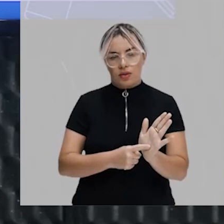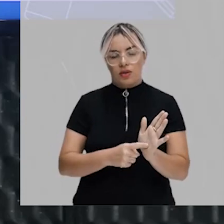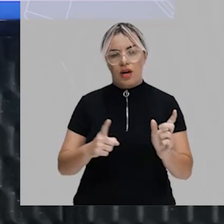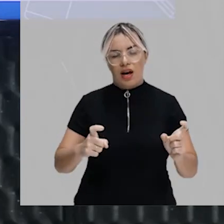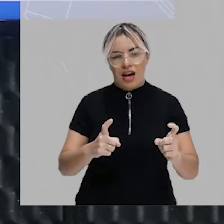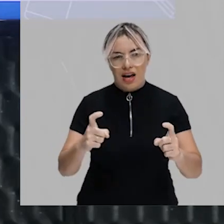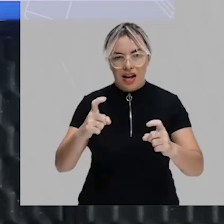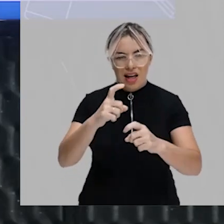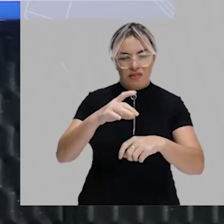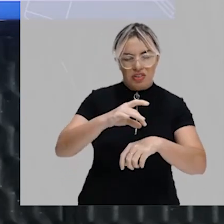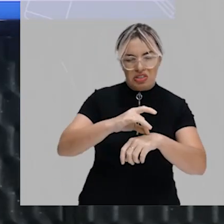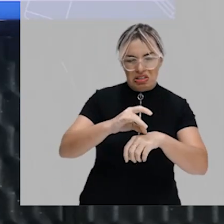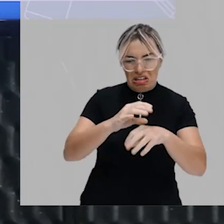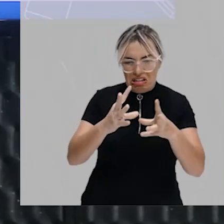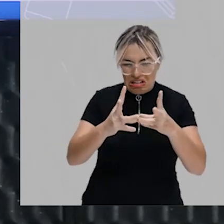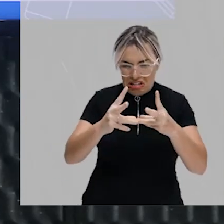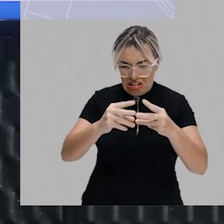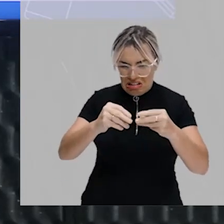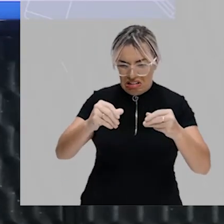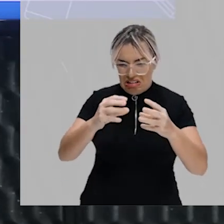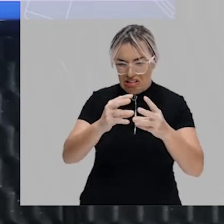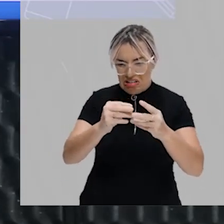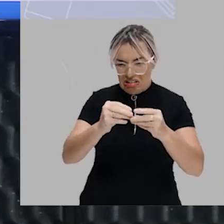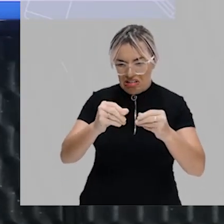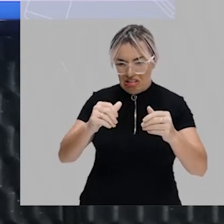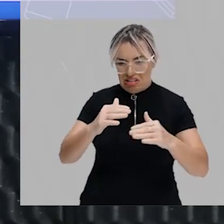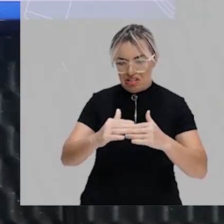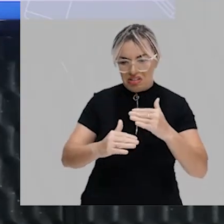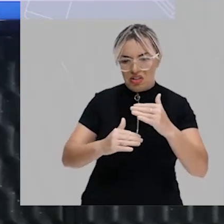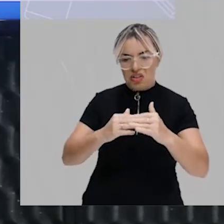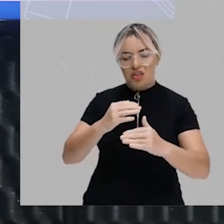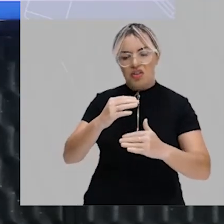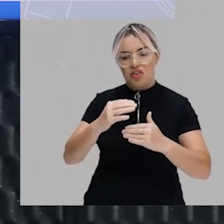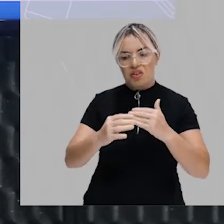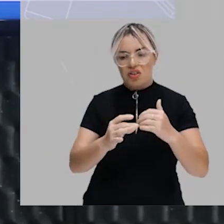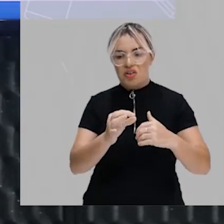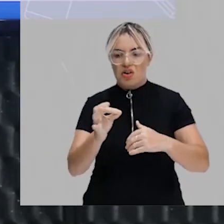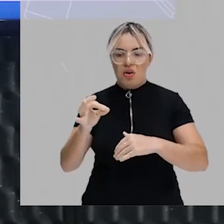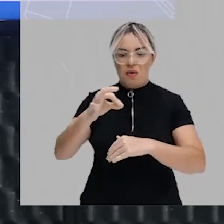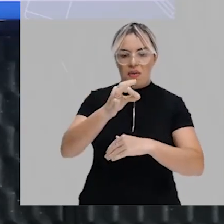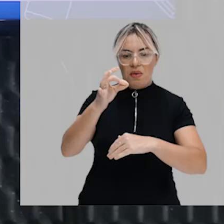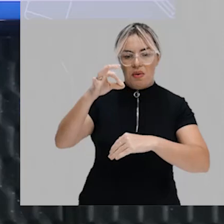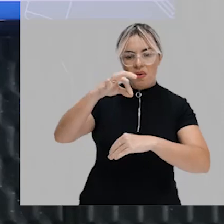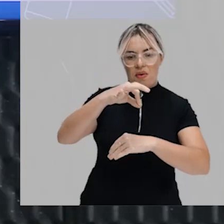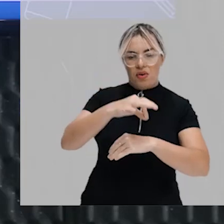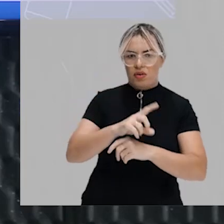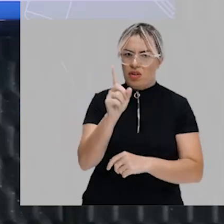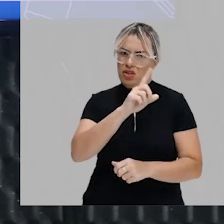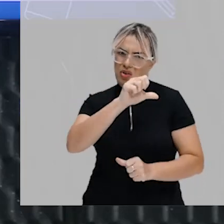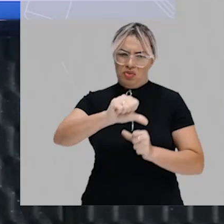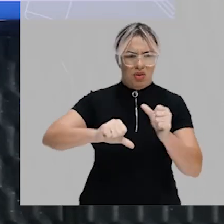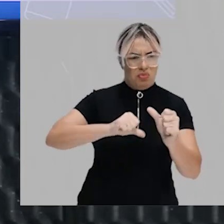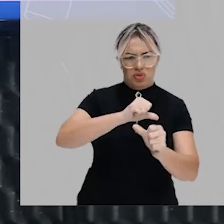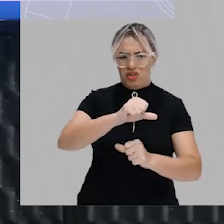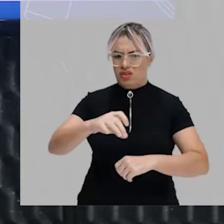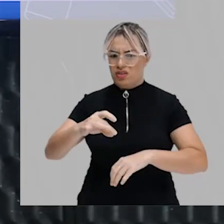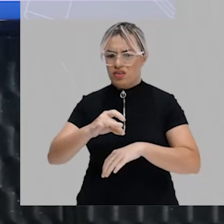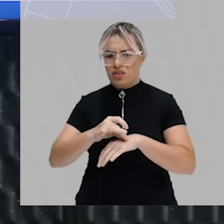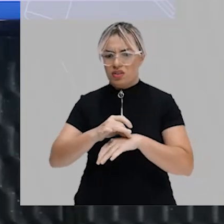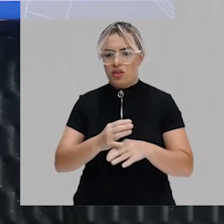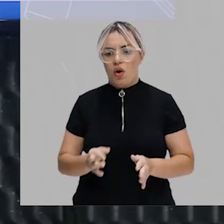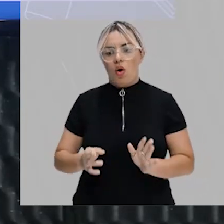se desenvolveram de moscas e não da transformação da carne. Os resultados